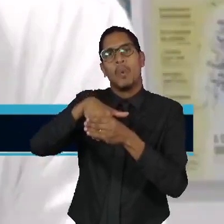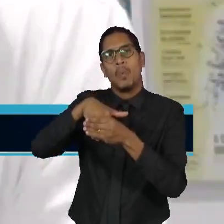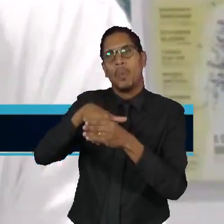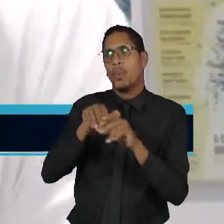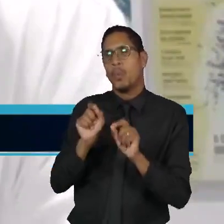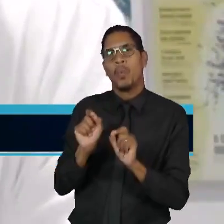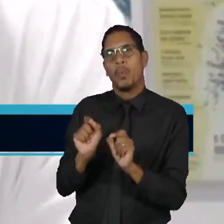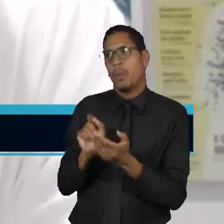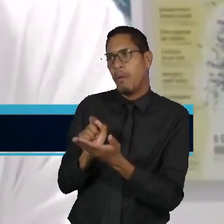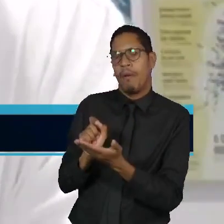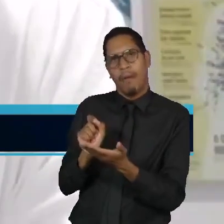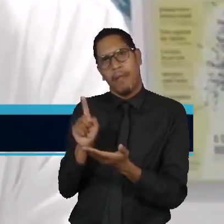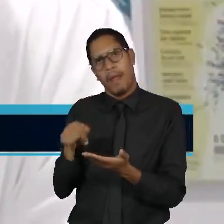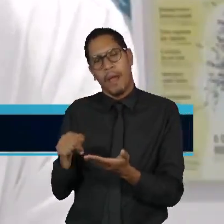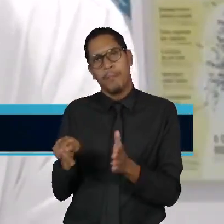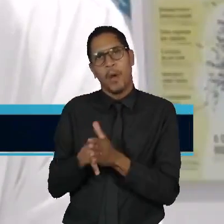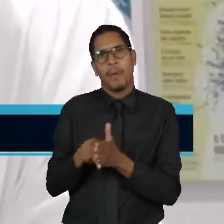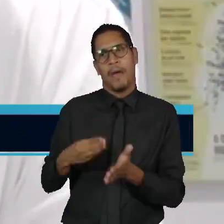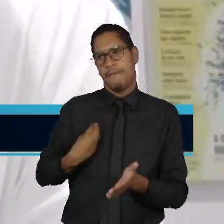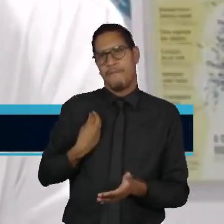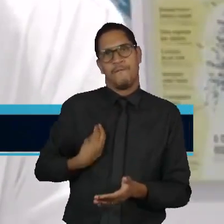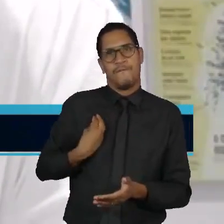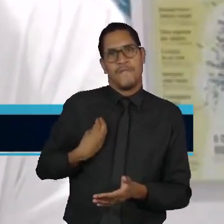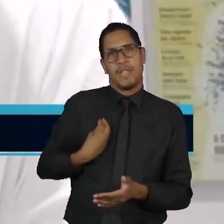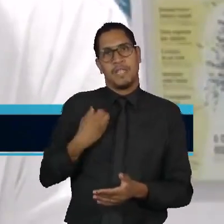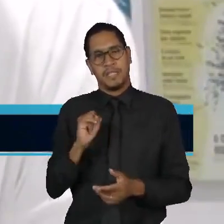eles, era existencial. Dependendo de quem